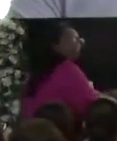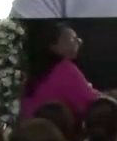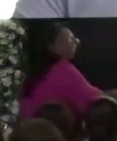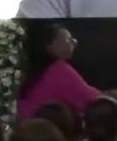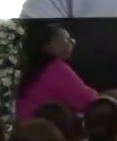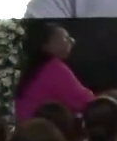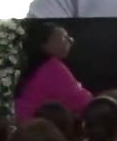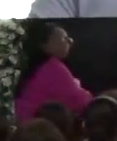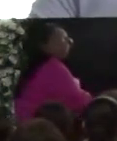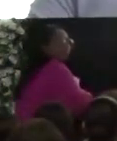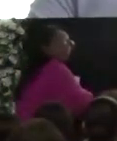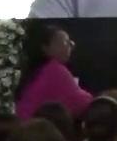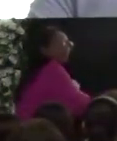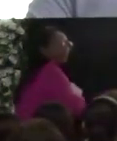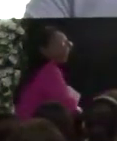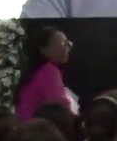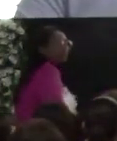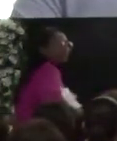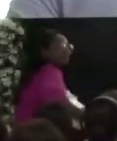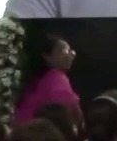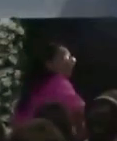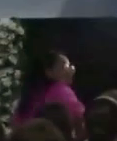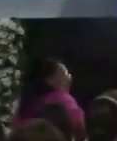tinha minha mãe, né? Ainda tenho.